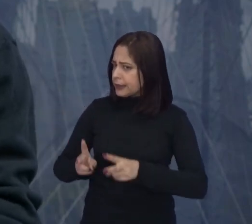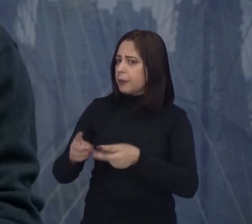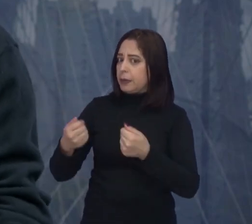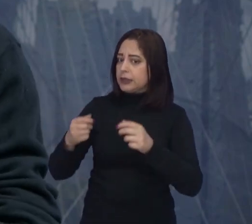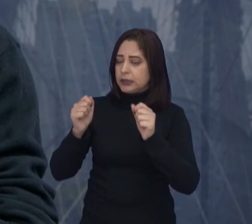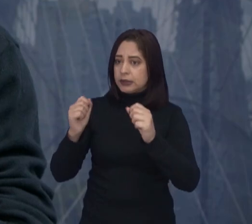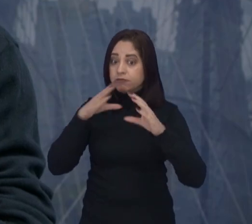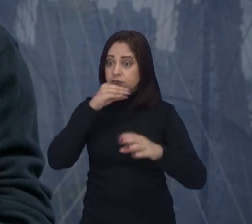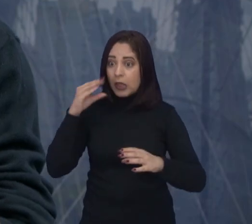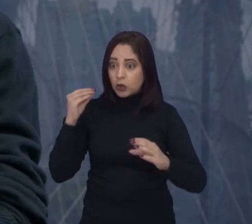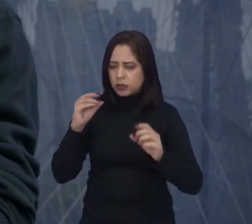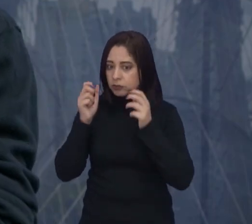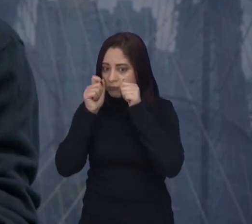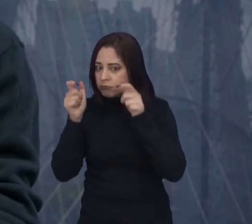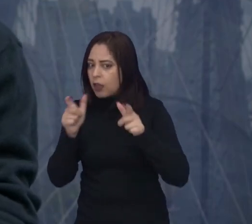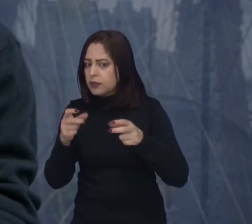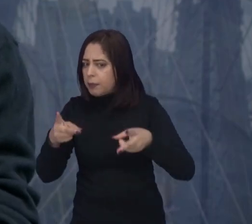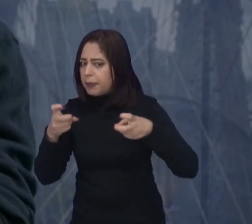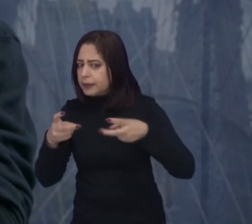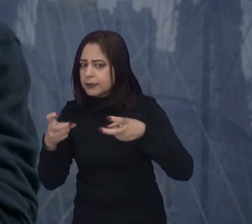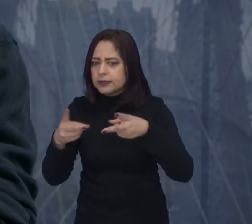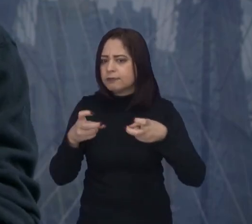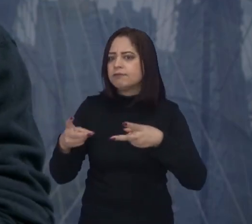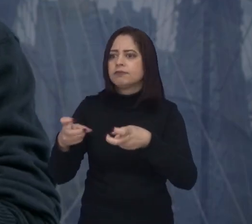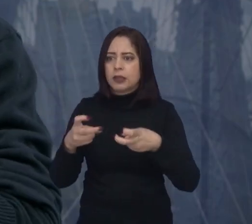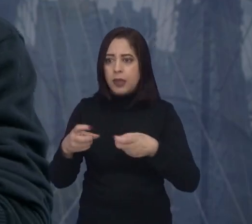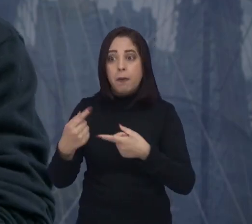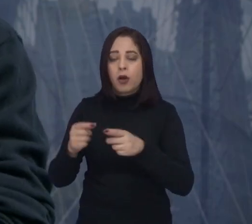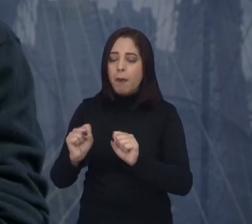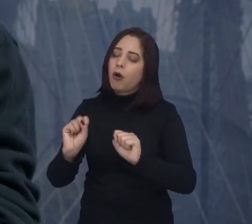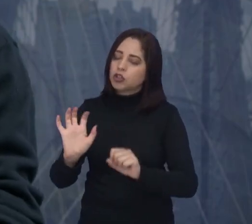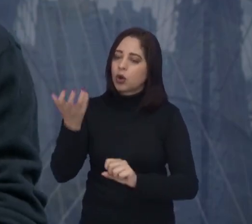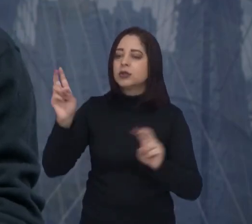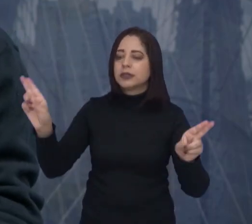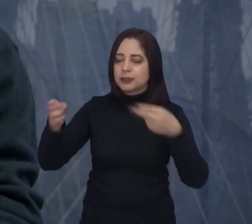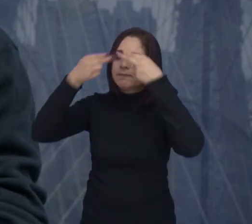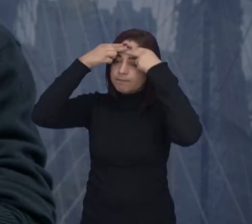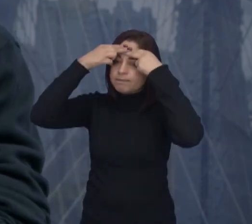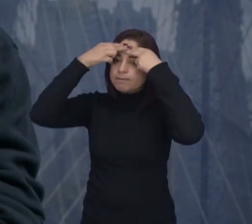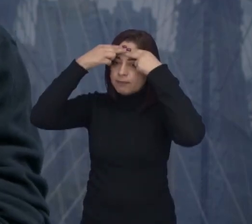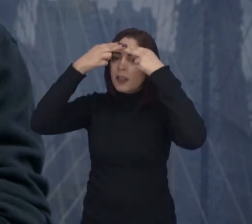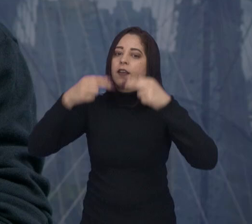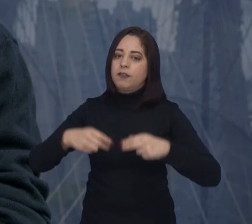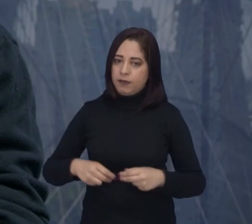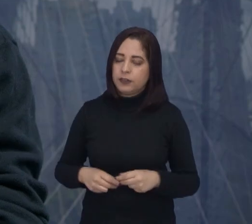bem atento para ver quais os sinais o adolescente está dizendo, porque são traumas. E realmente nessa fase da primeira infância, segunda infância,